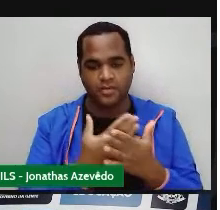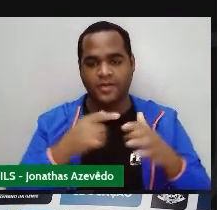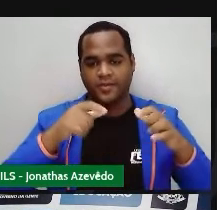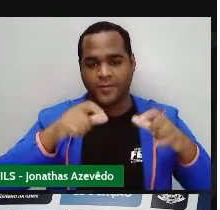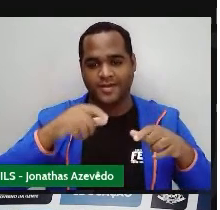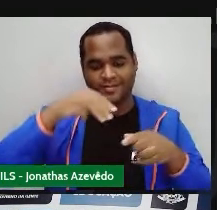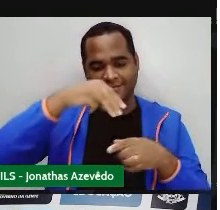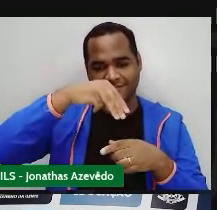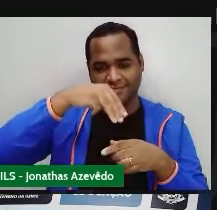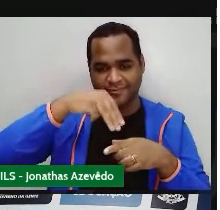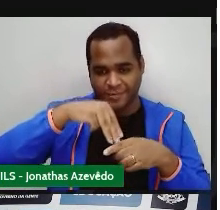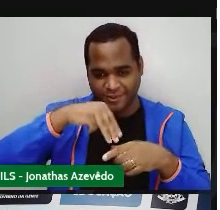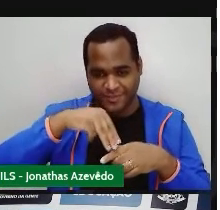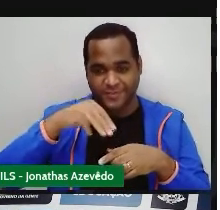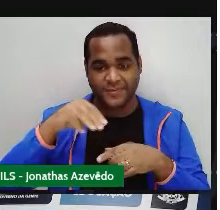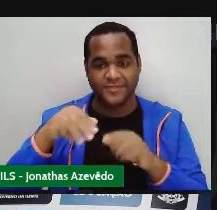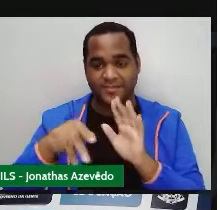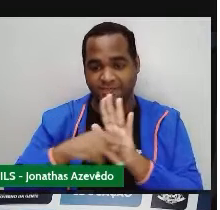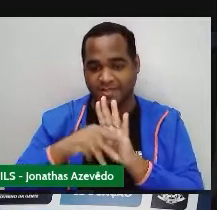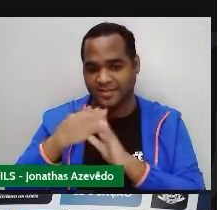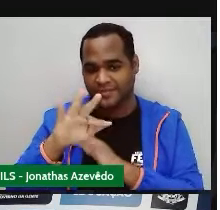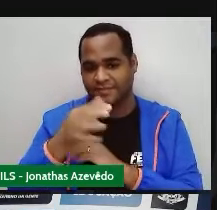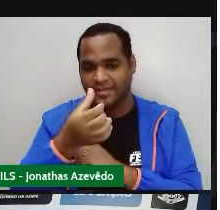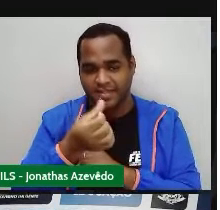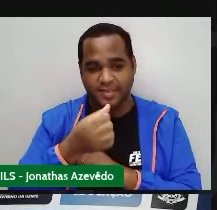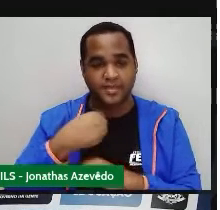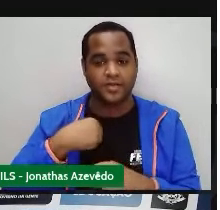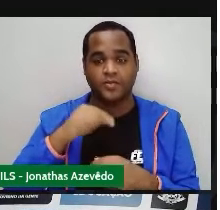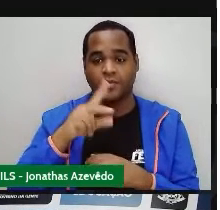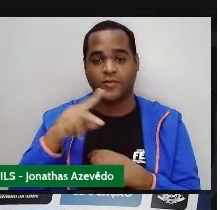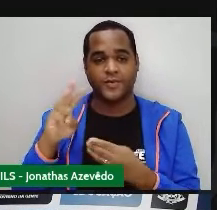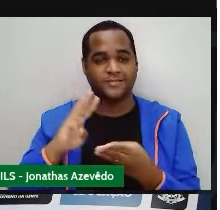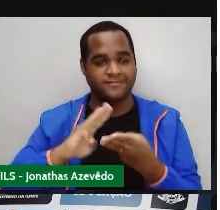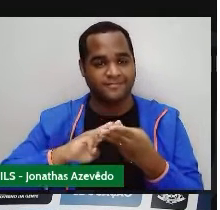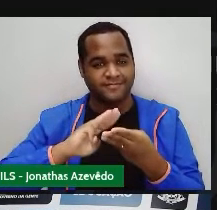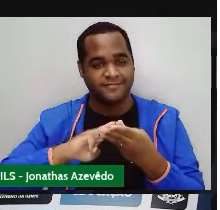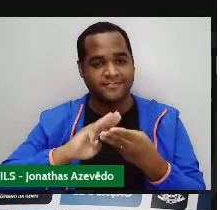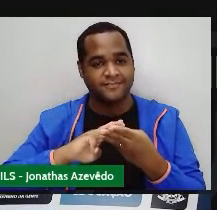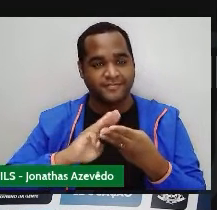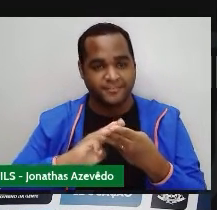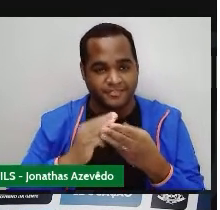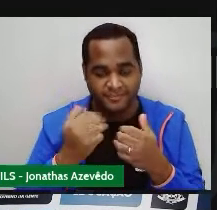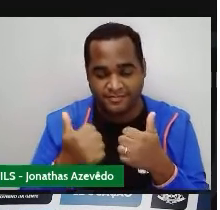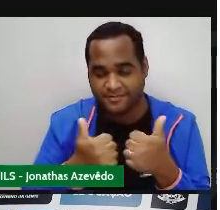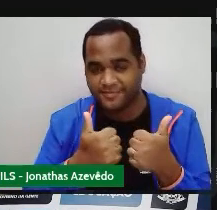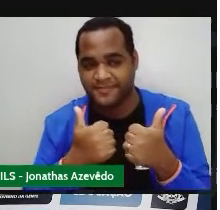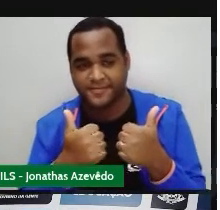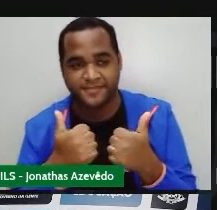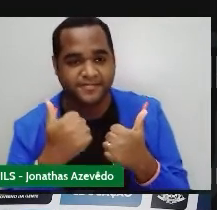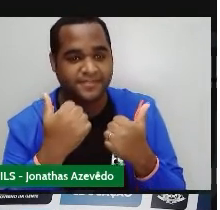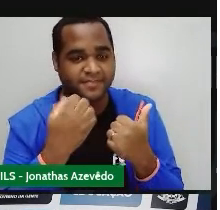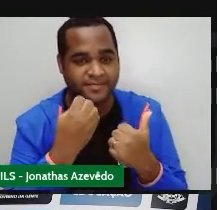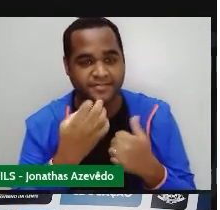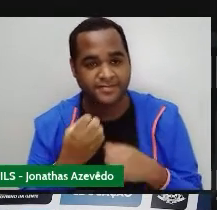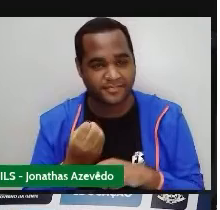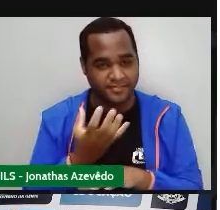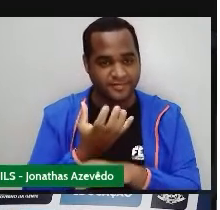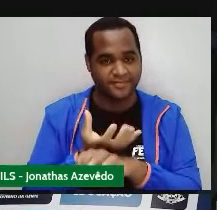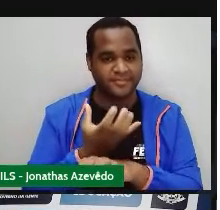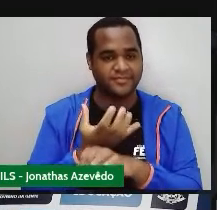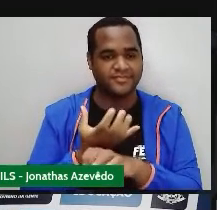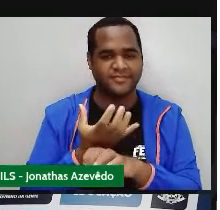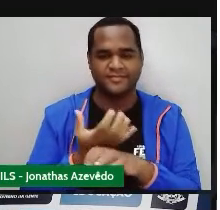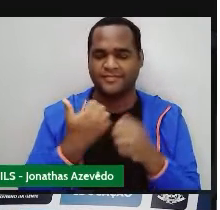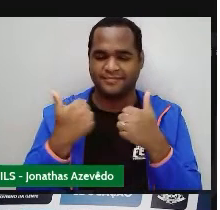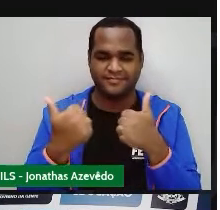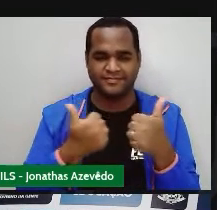Faustino Dias Lima sou professor de matemática exatamente a belíssima e fascinante